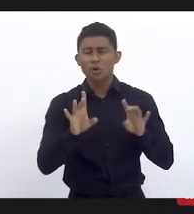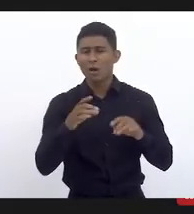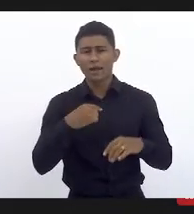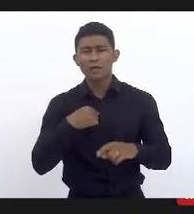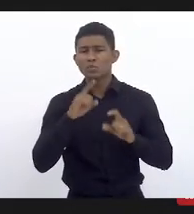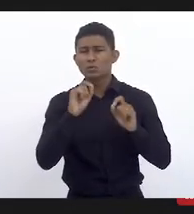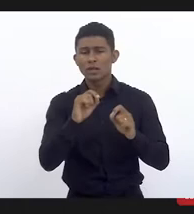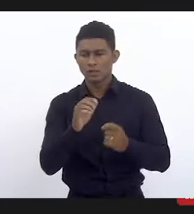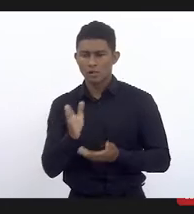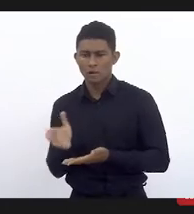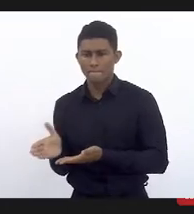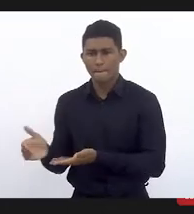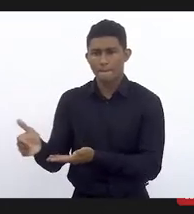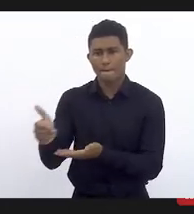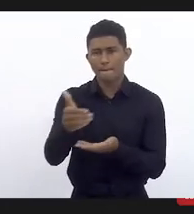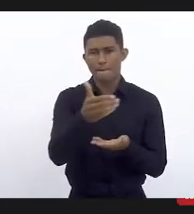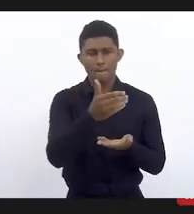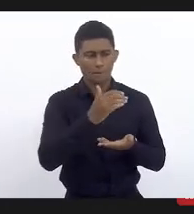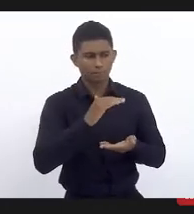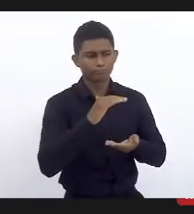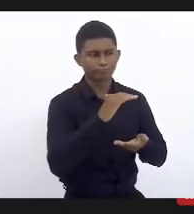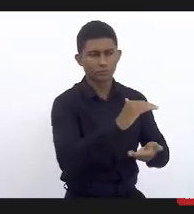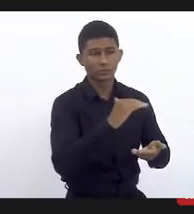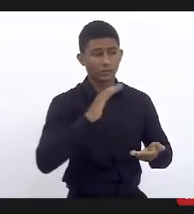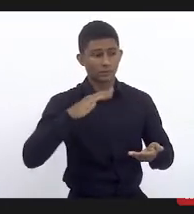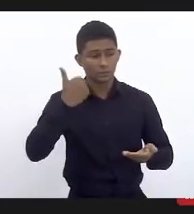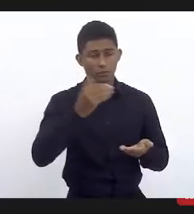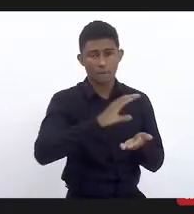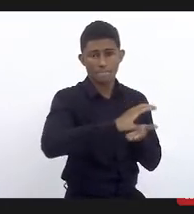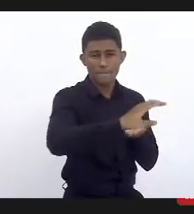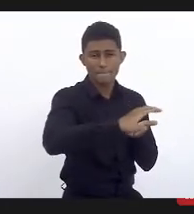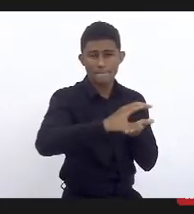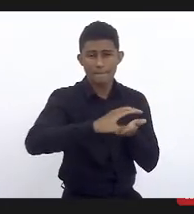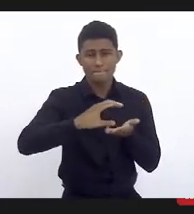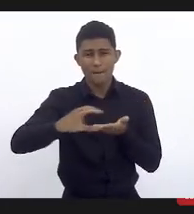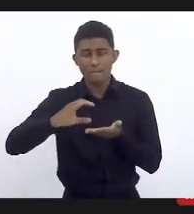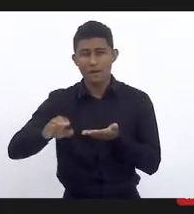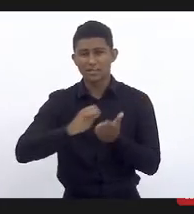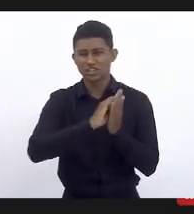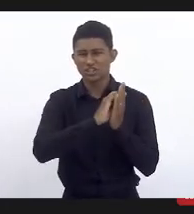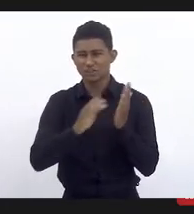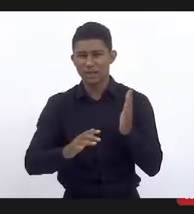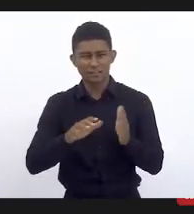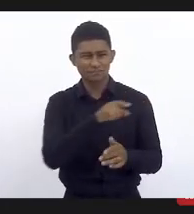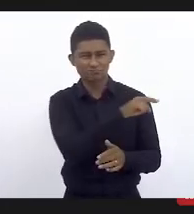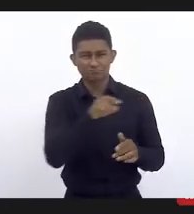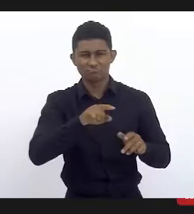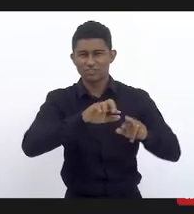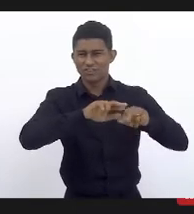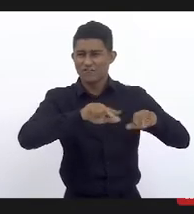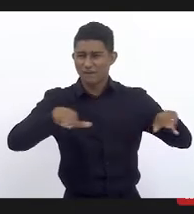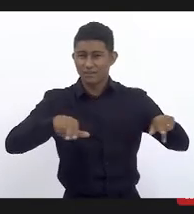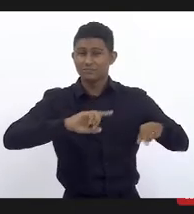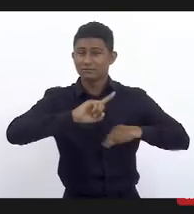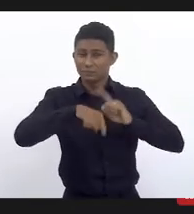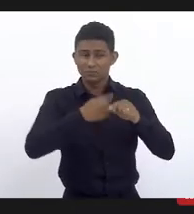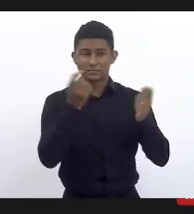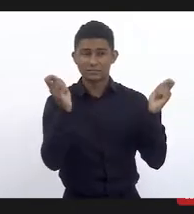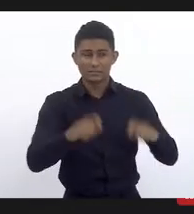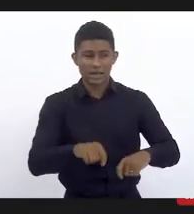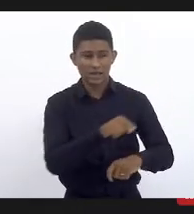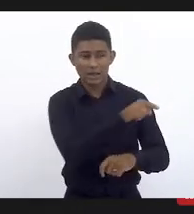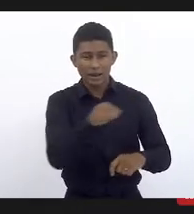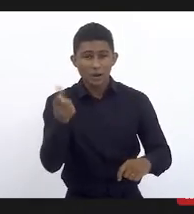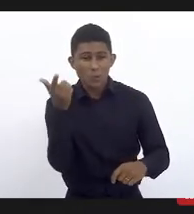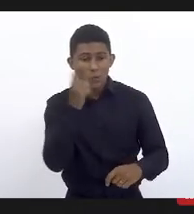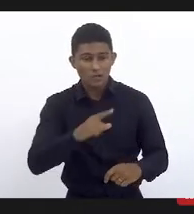disposição para financiamento de atividades que no futuro vão gerar uma receita superior dadas as prioridades que eu